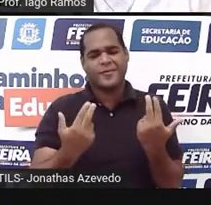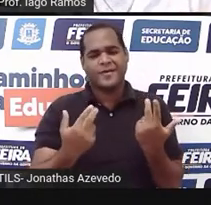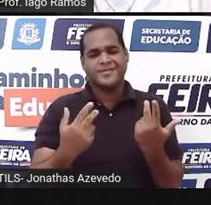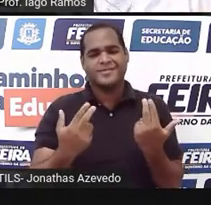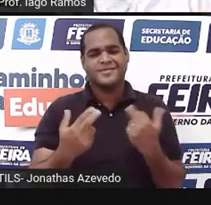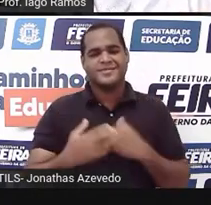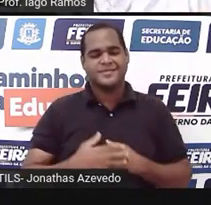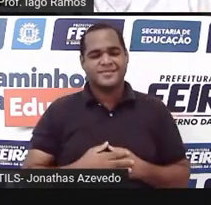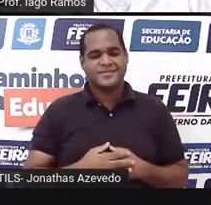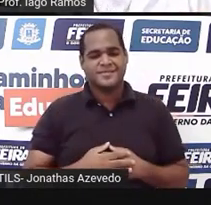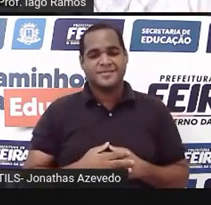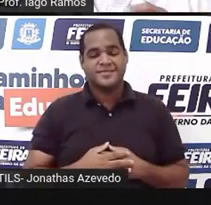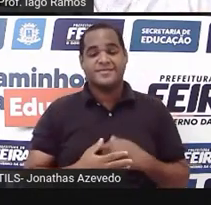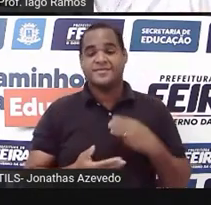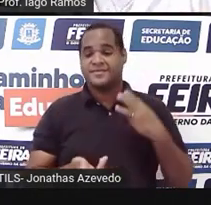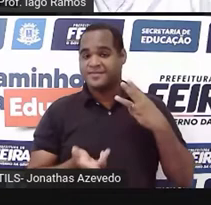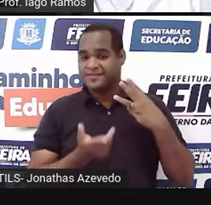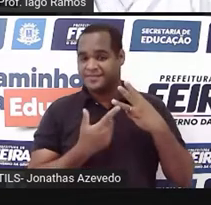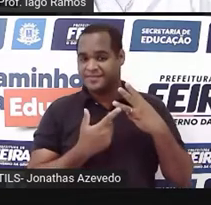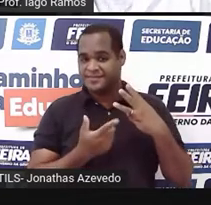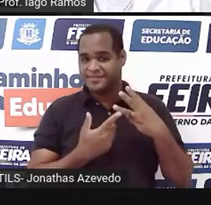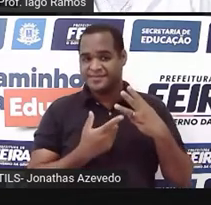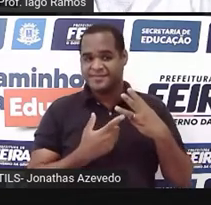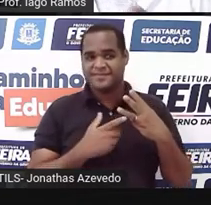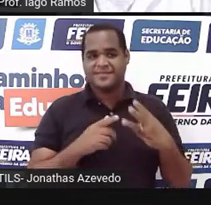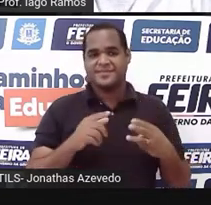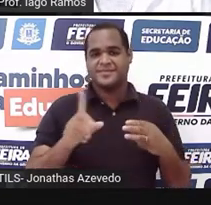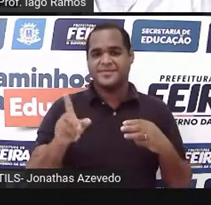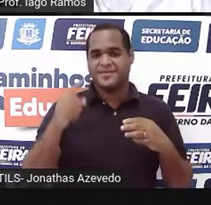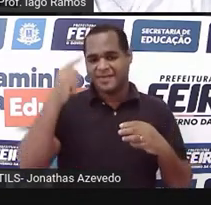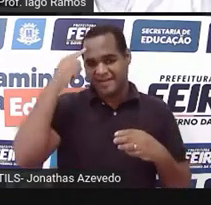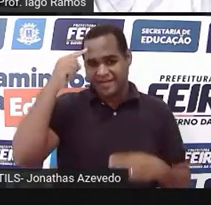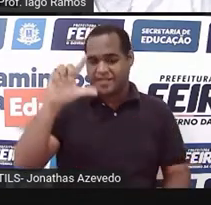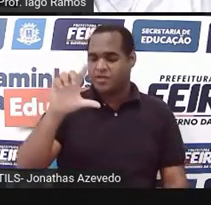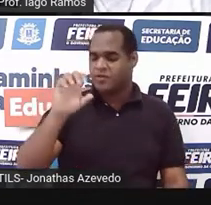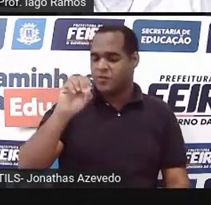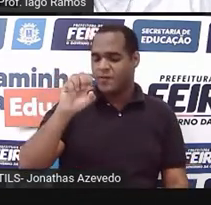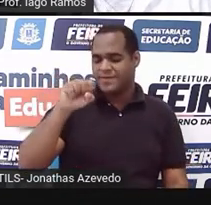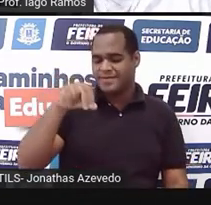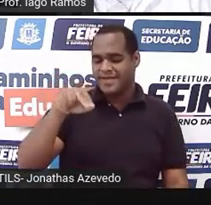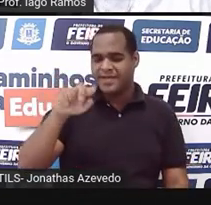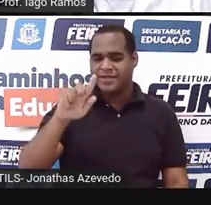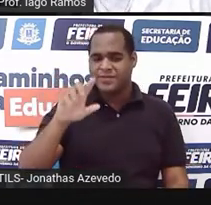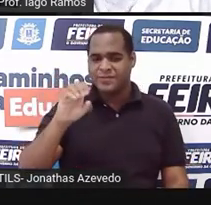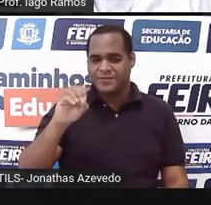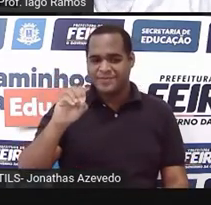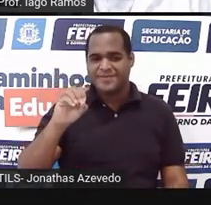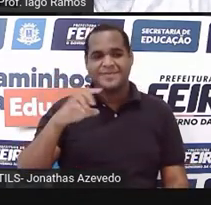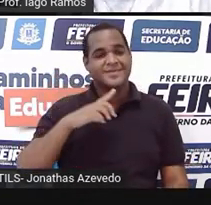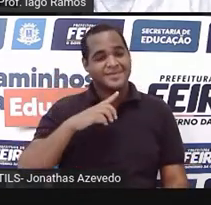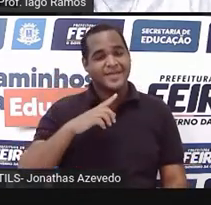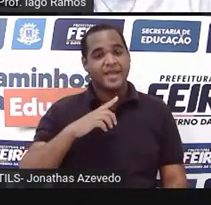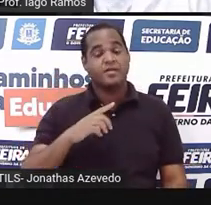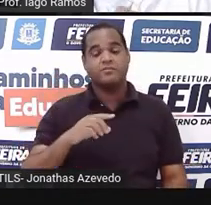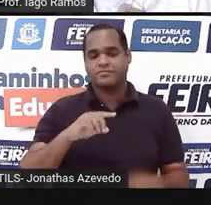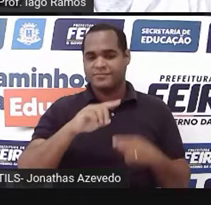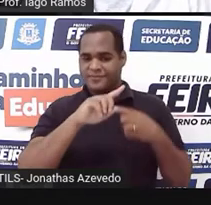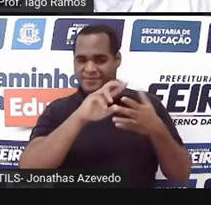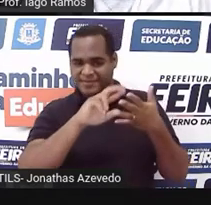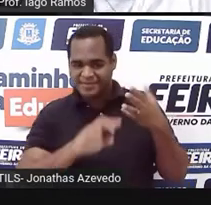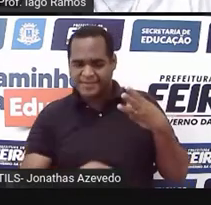não e a área do losango Tá bom então esses quadriláteros